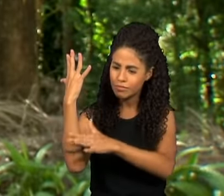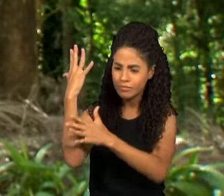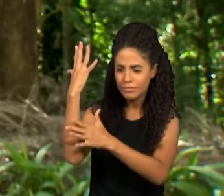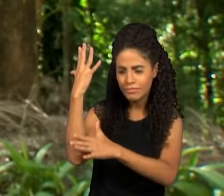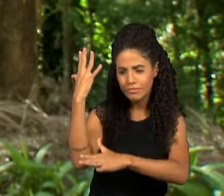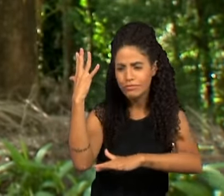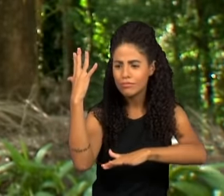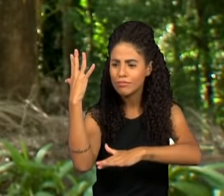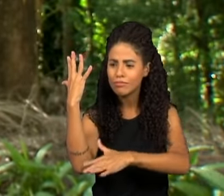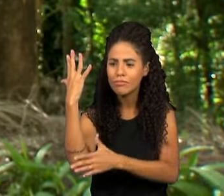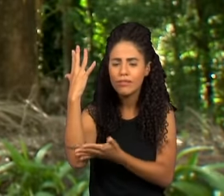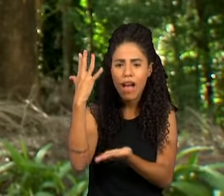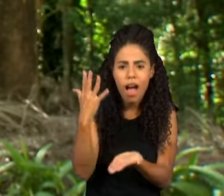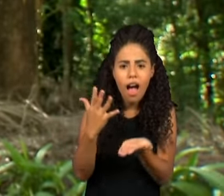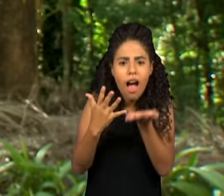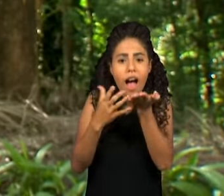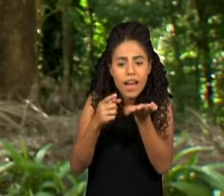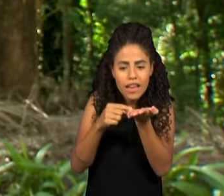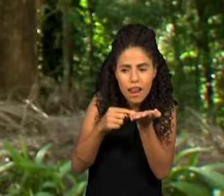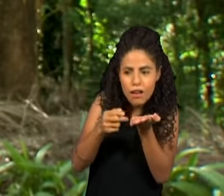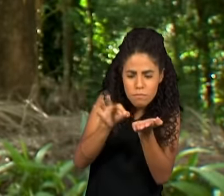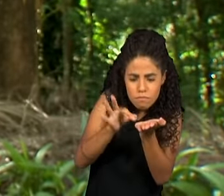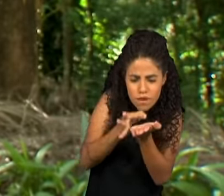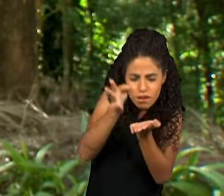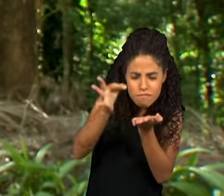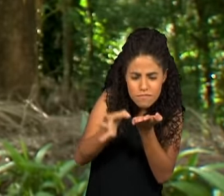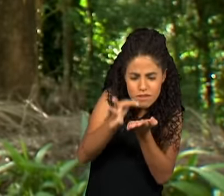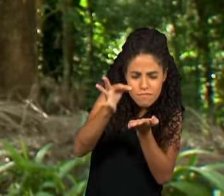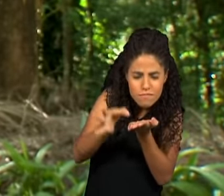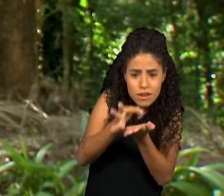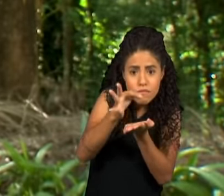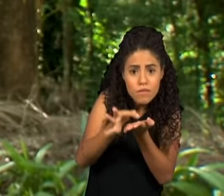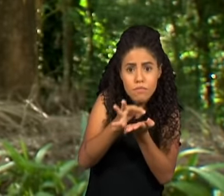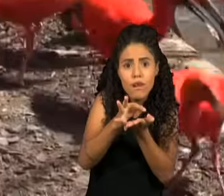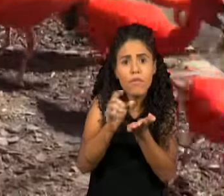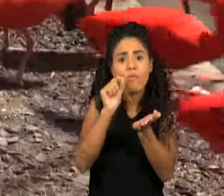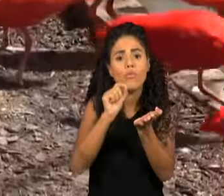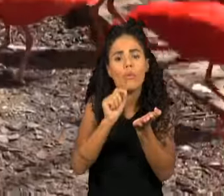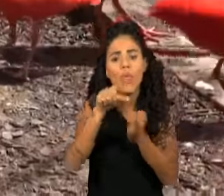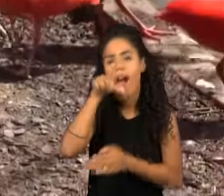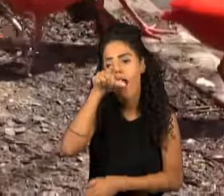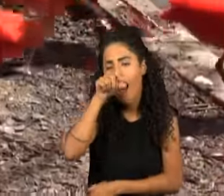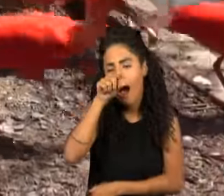para abordar aves brasileiras, muitas ameaçadas de extinção.